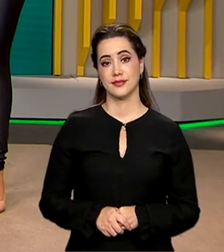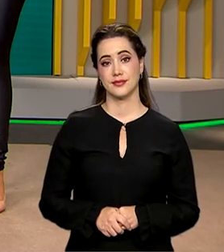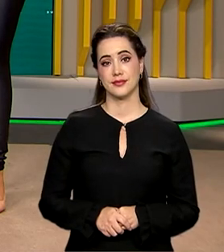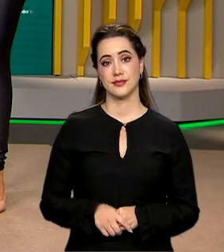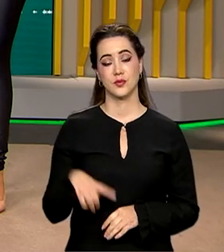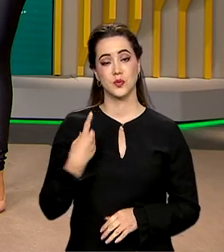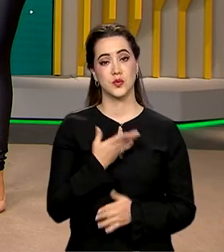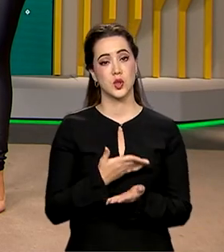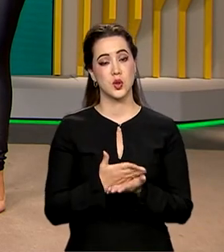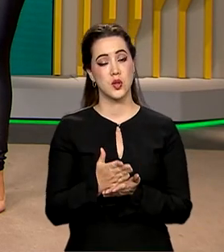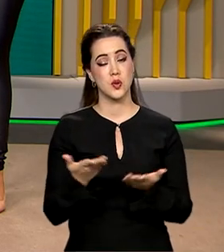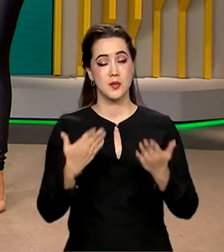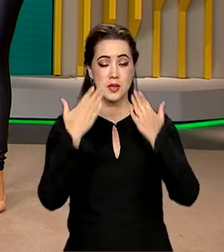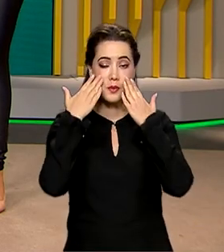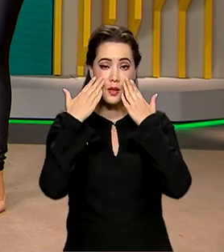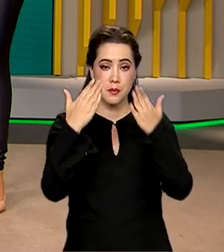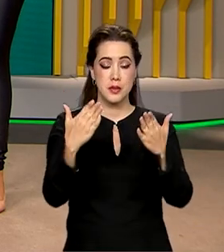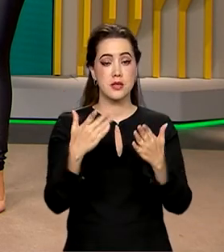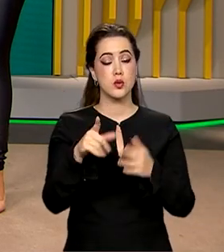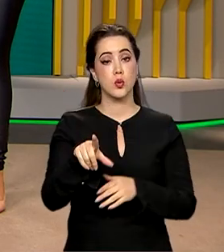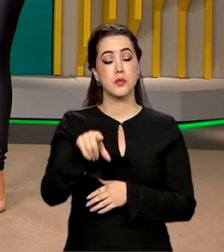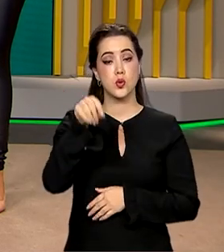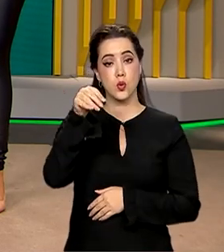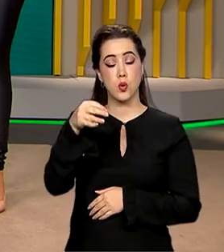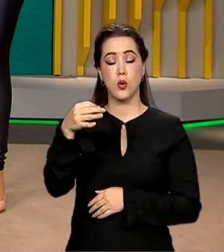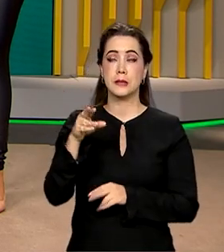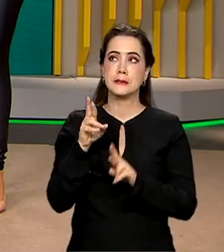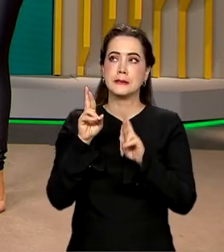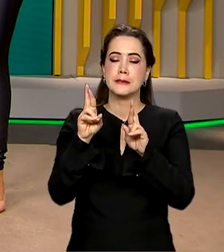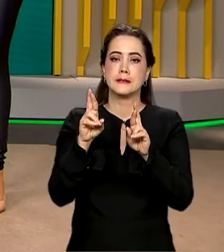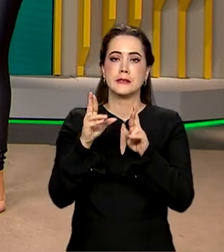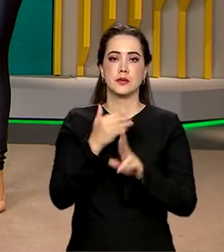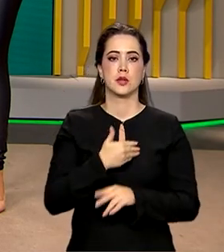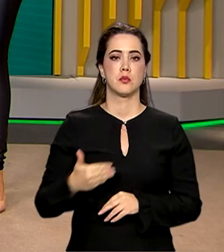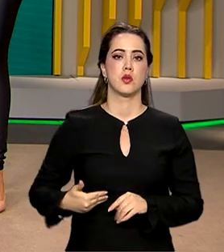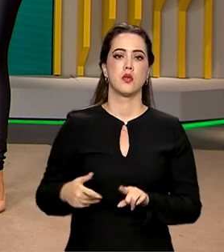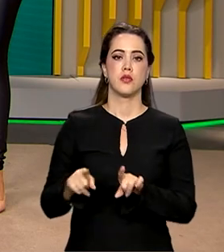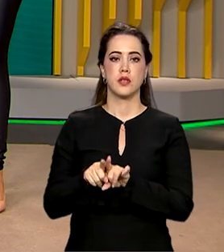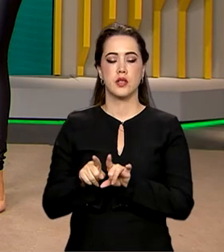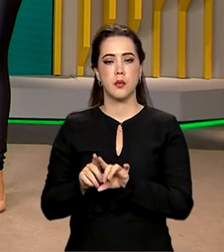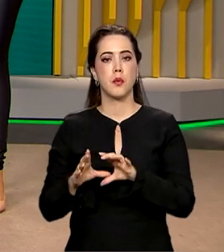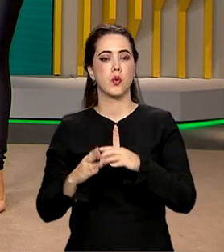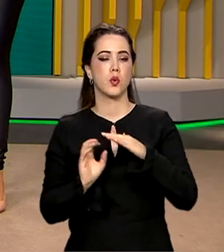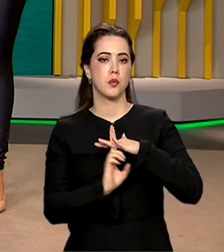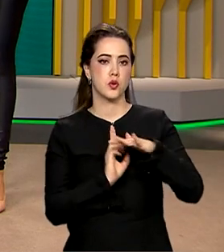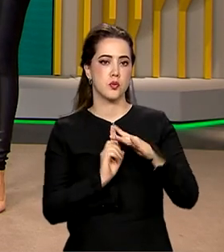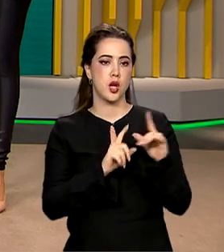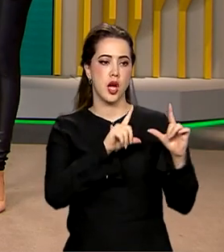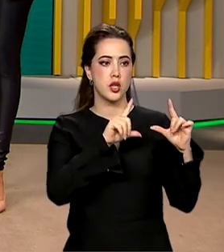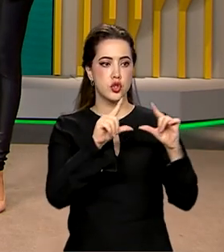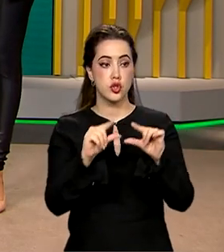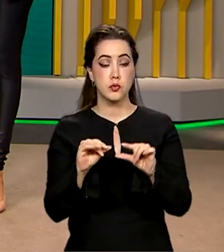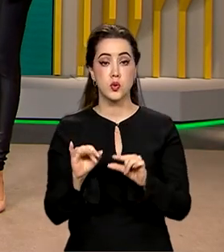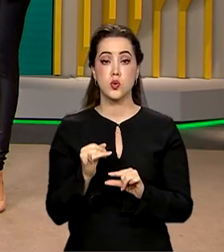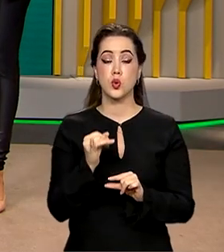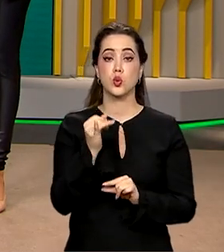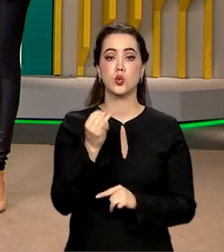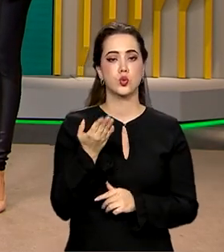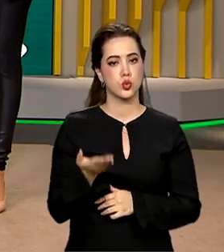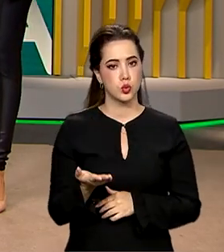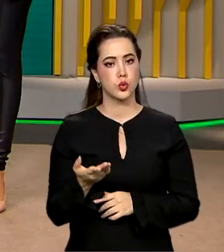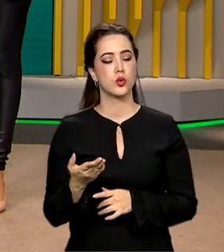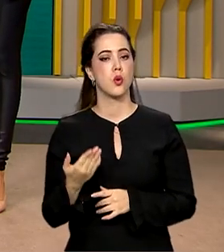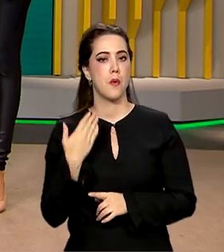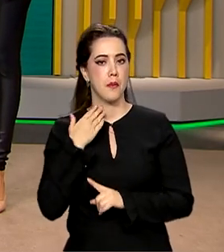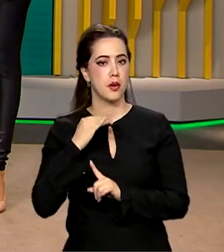E nós começamos esta edição com uma decisão que estava sendo esperada pelo governo e pelos empresários, a queda dos juros. O Banco Central